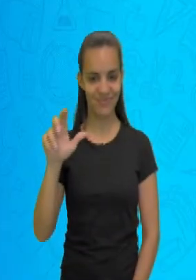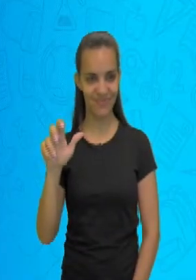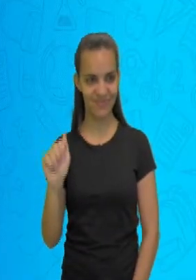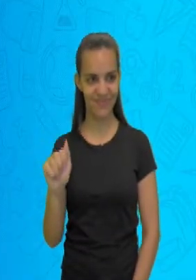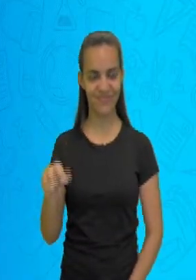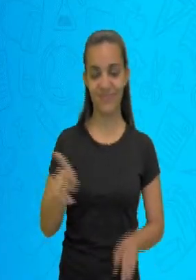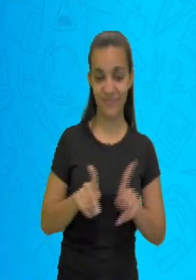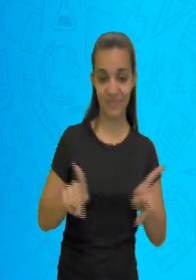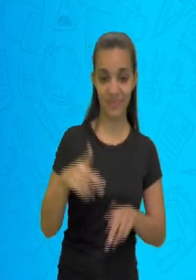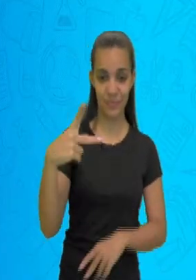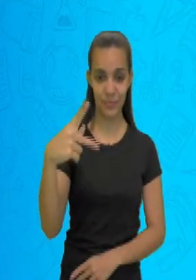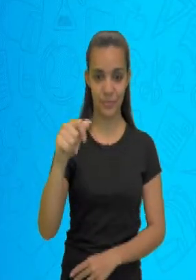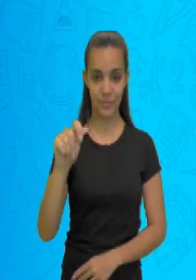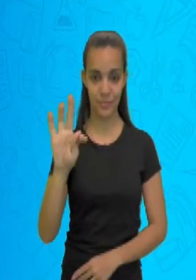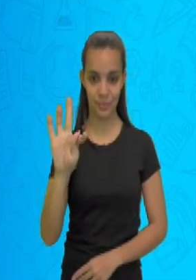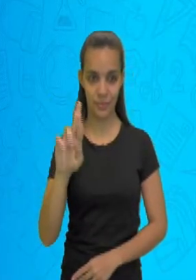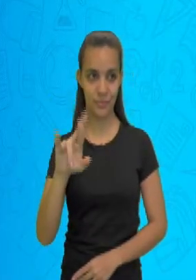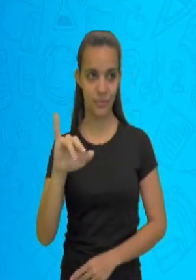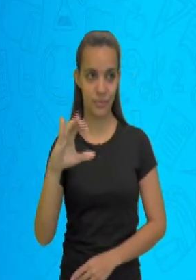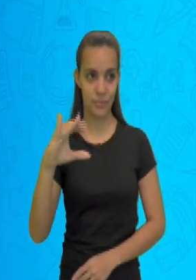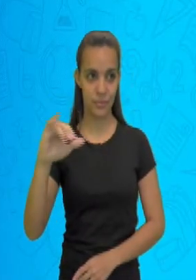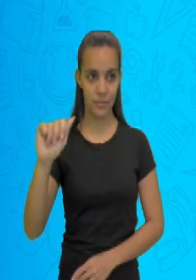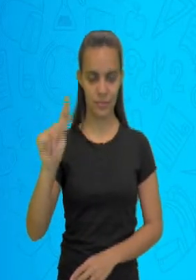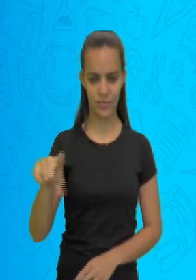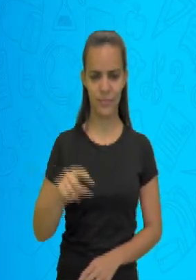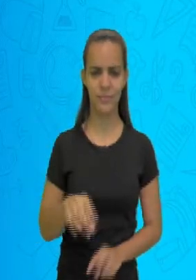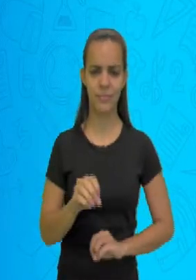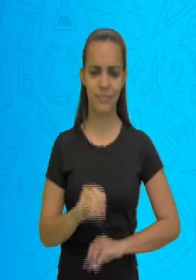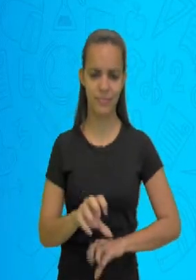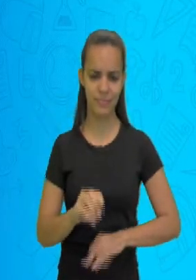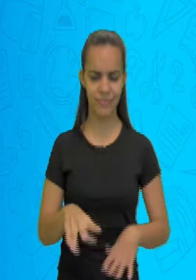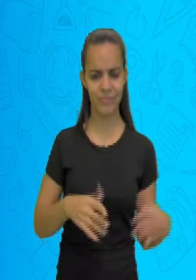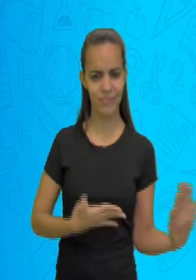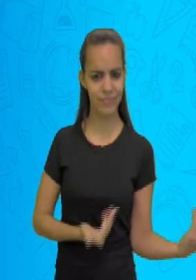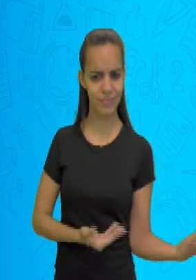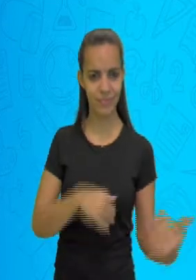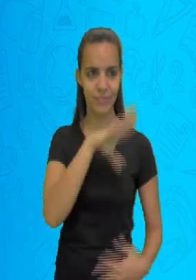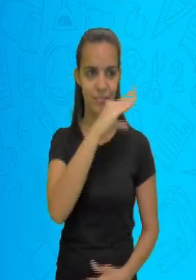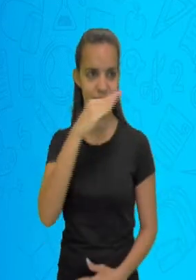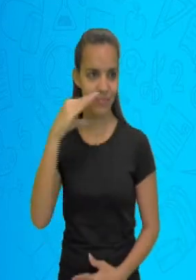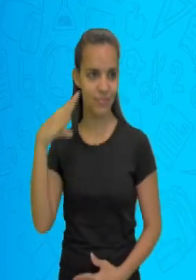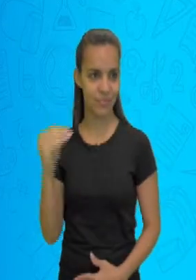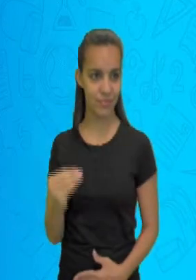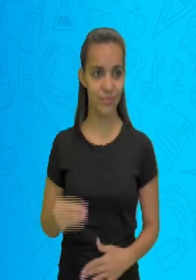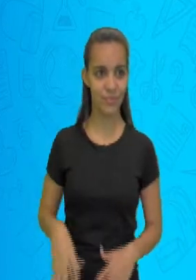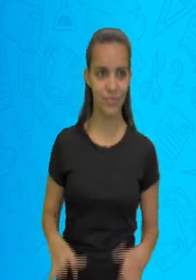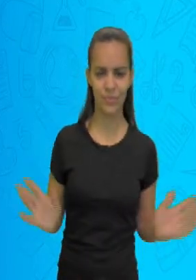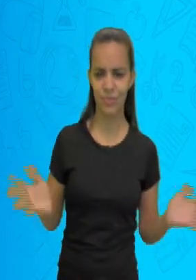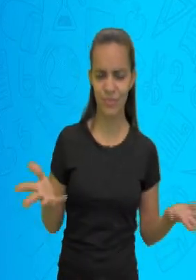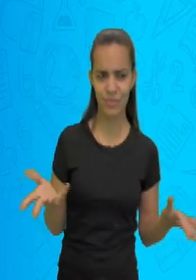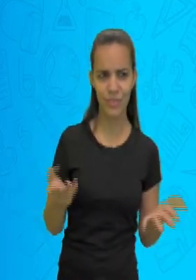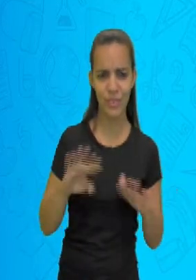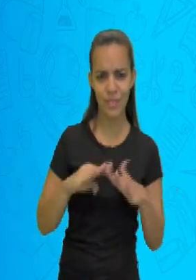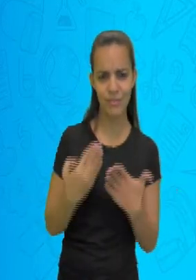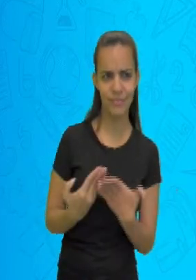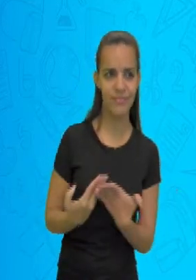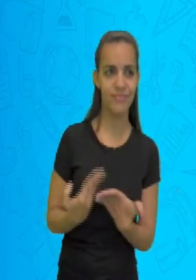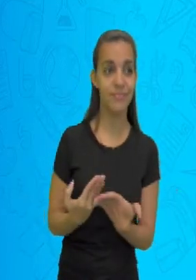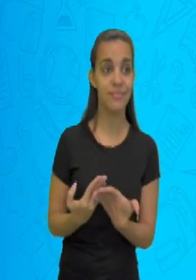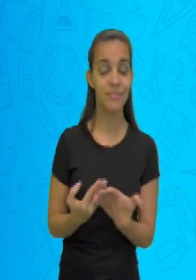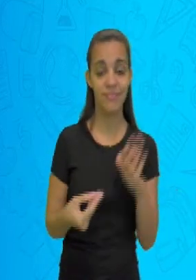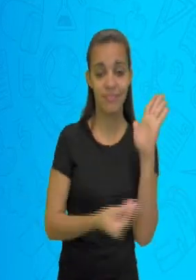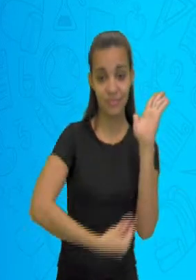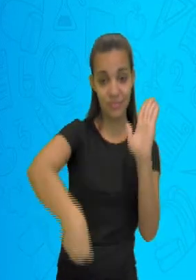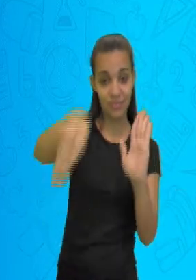Olá, sou a professora Patrícia, da Educação de Jovens e Adultos. E na nossa aula de ciências de hoje, vamos falar sobre